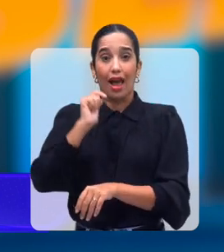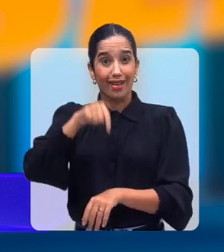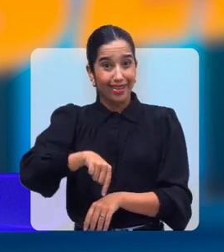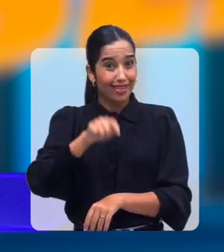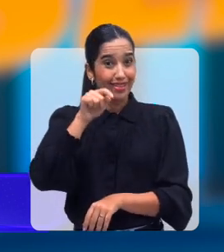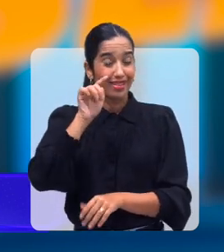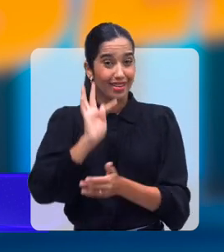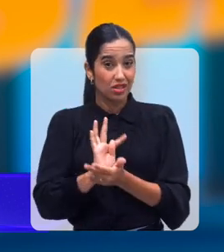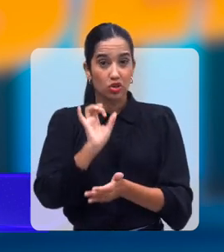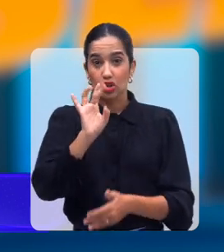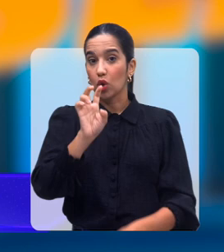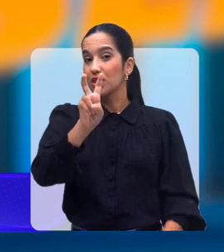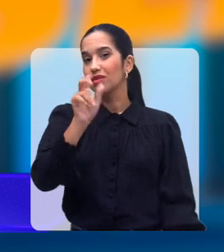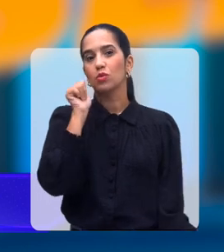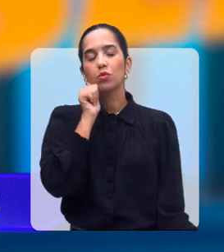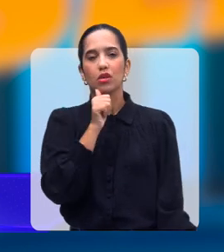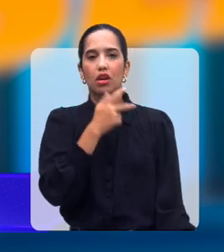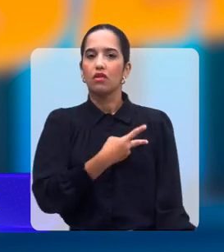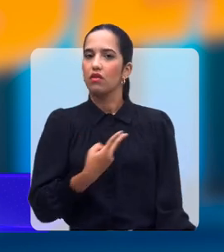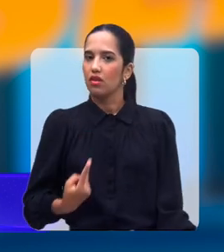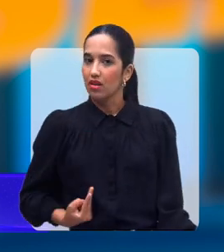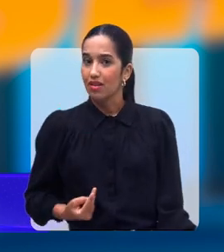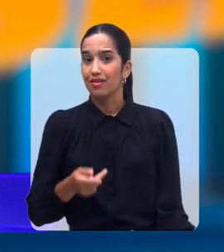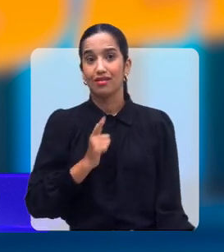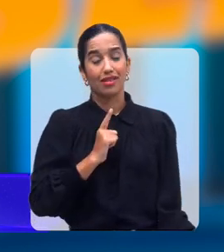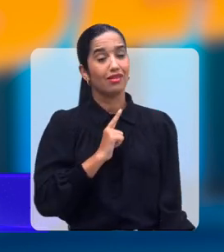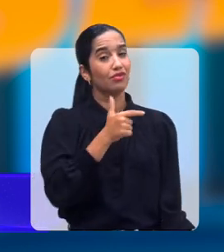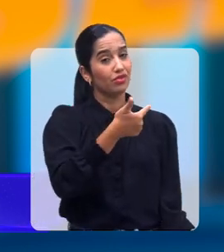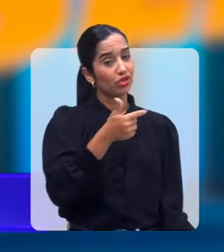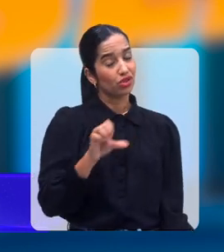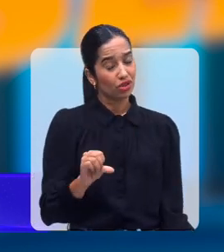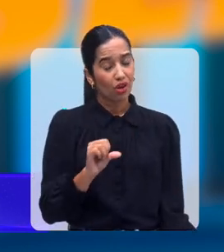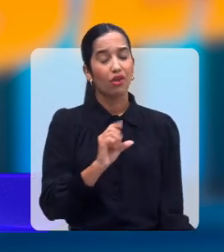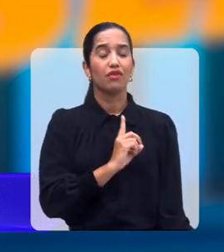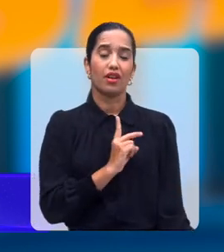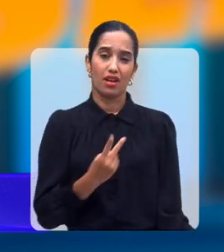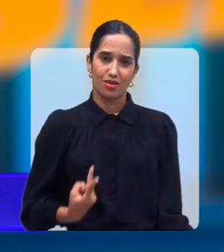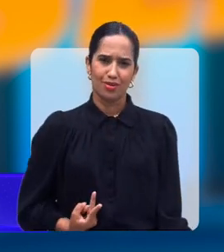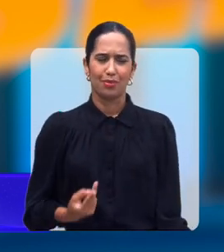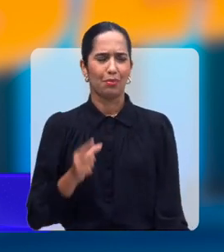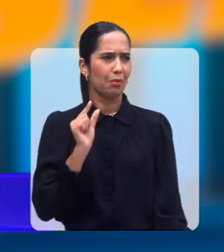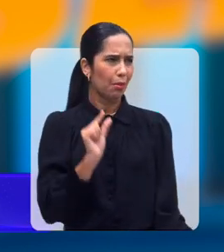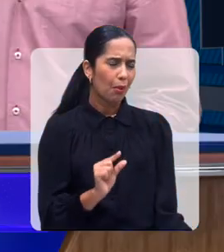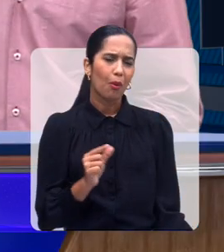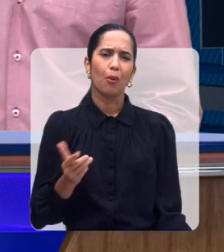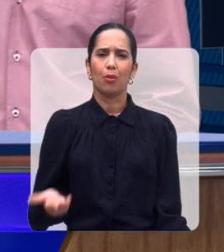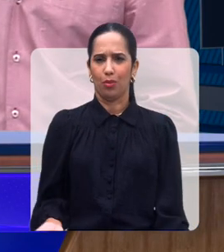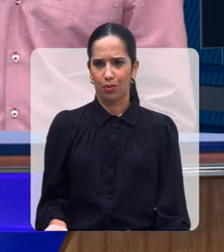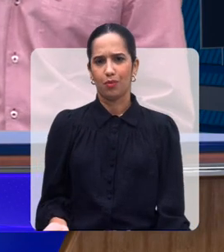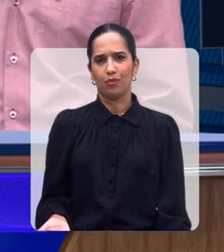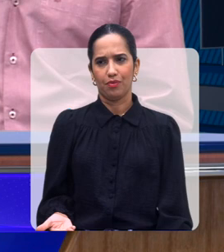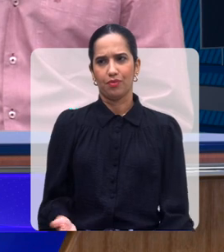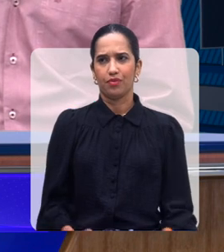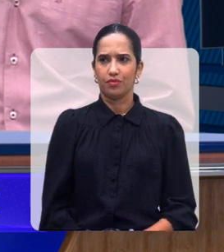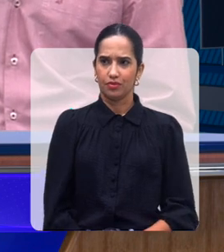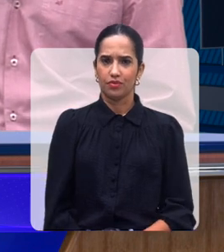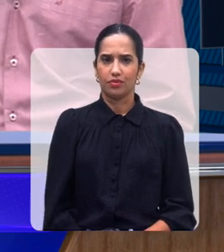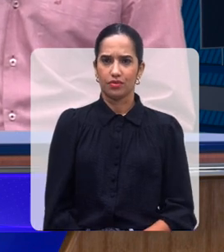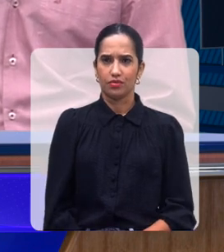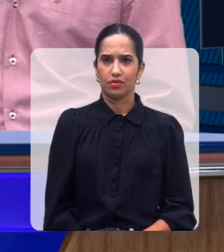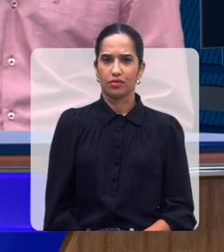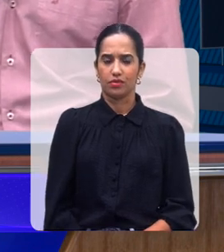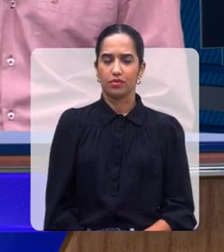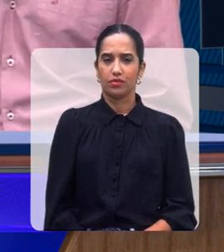5 mulheres como vereadoras no universo de 29 parlamentares, é muito pouco. Então, mas aí é